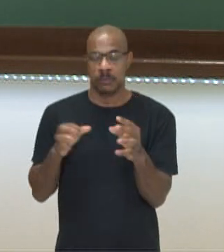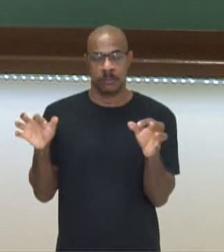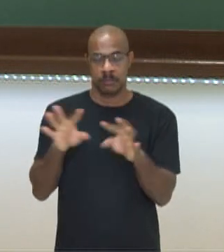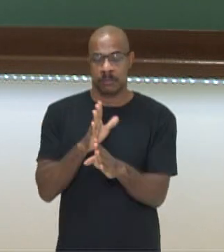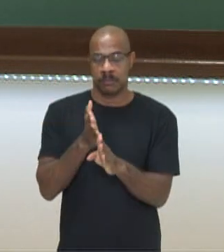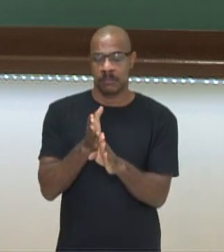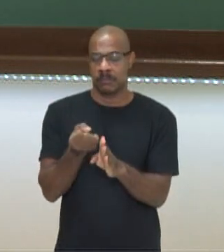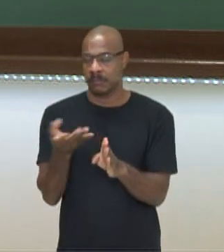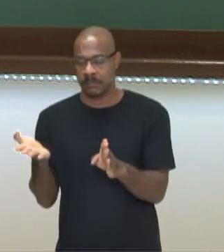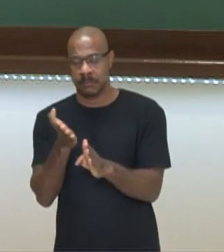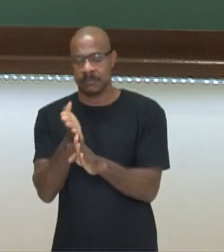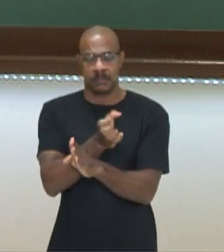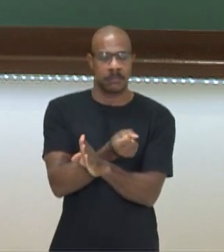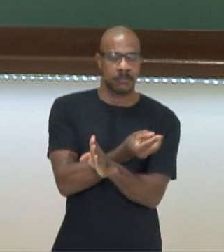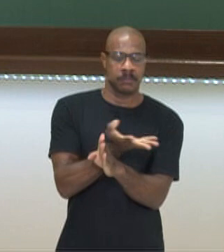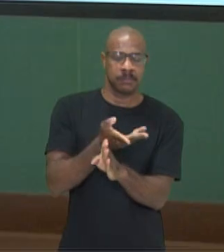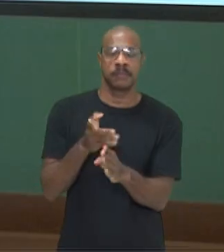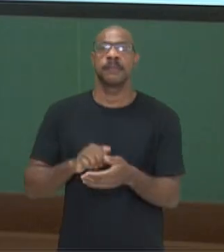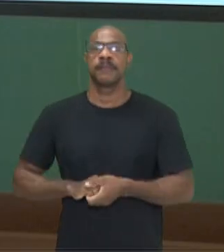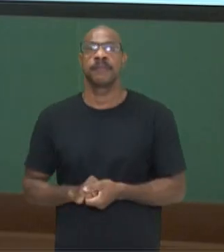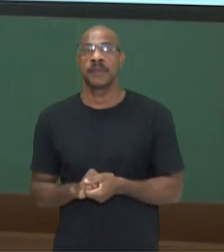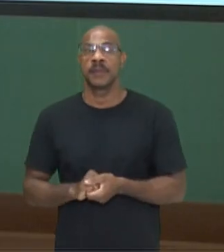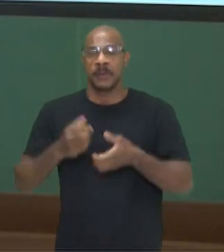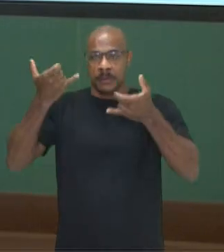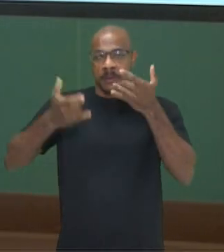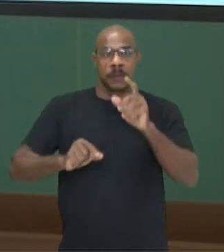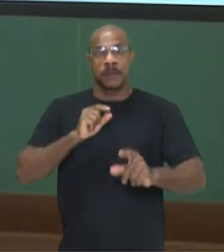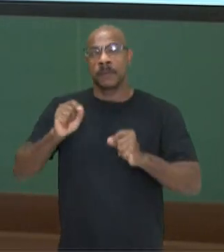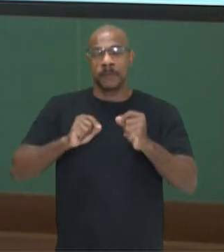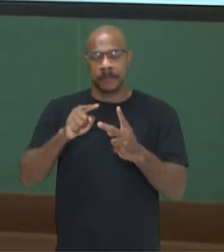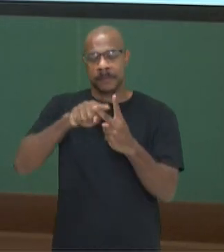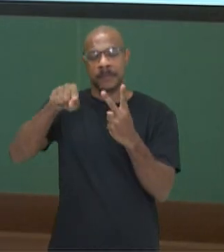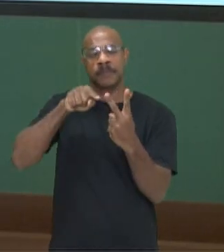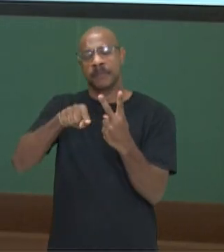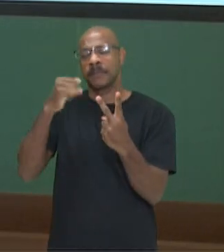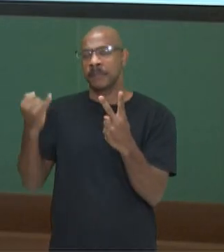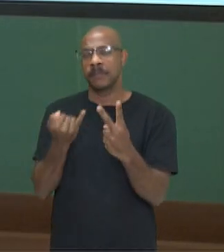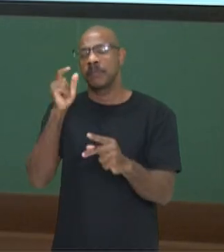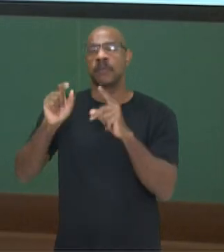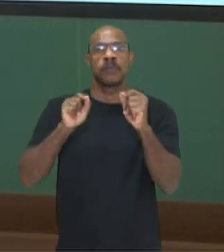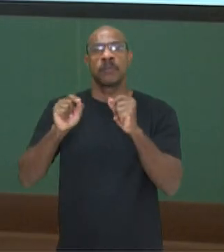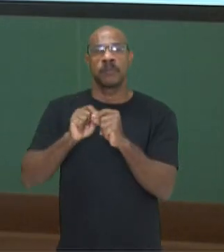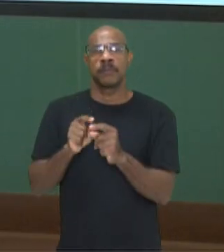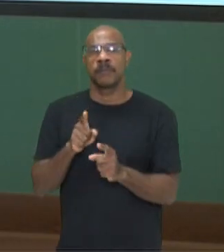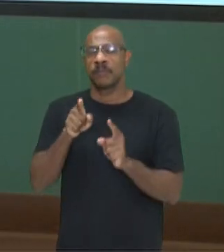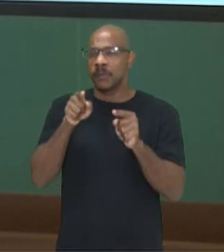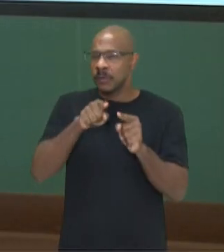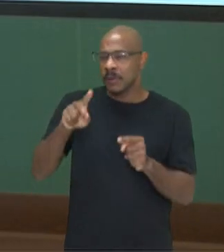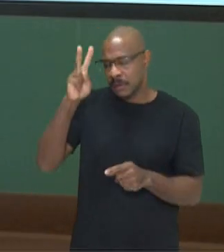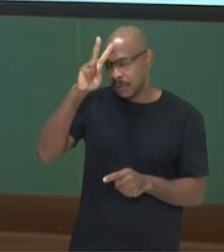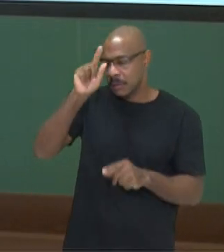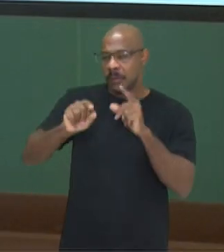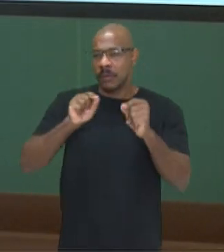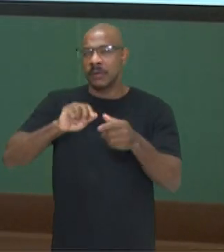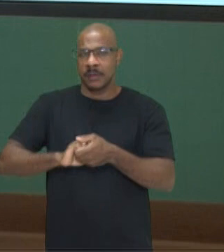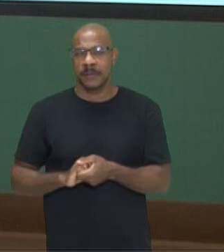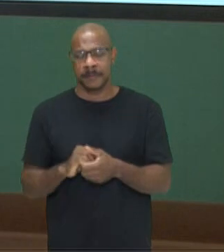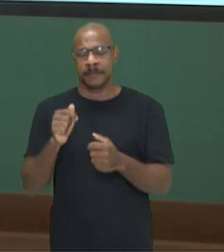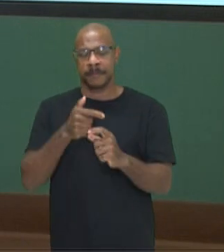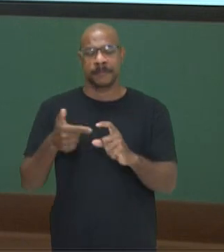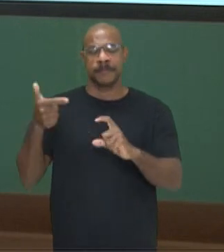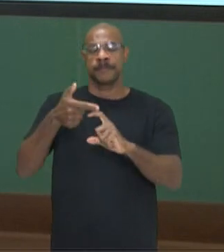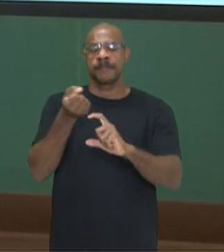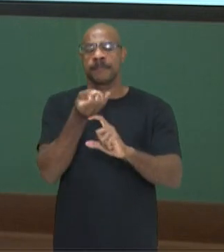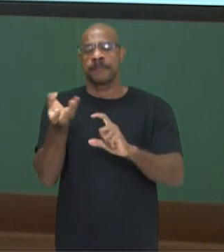inteiros. Para falarmos sobre a raiz quadrada, é importante vocês lembrarem da potência,